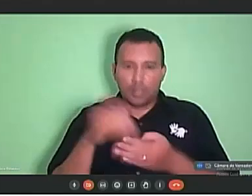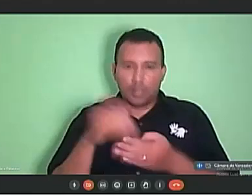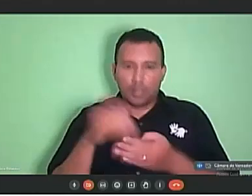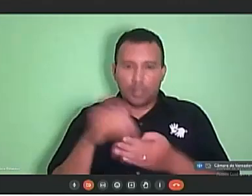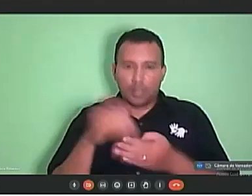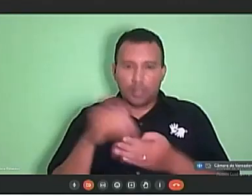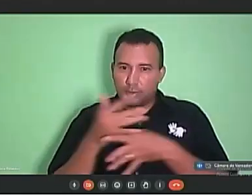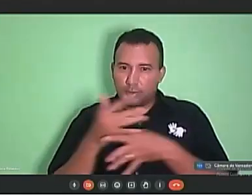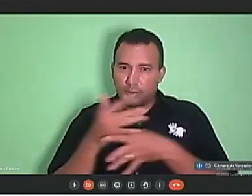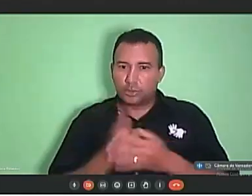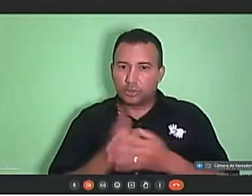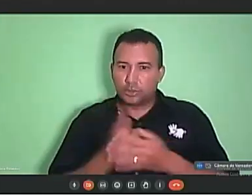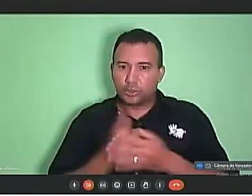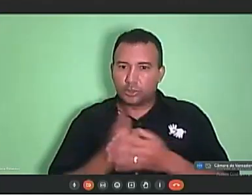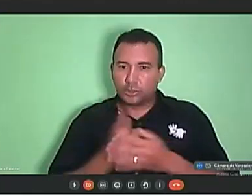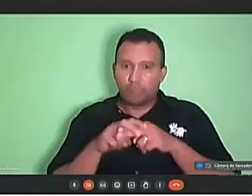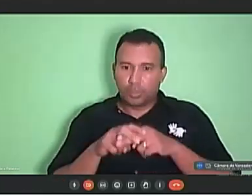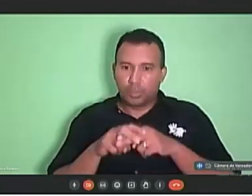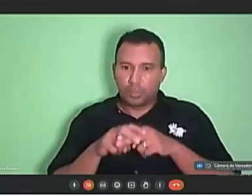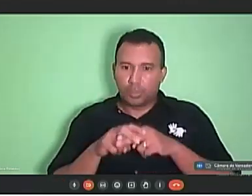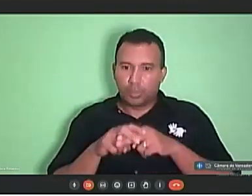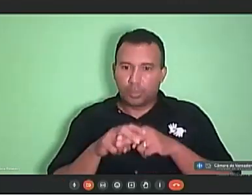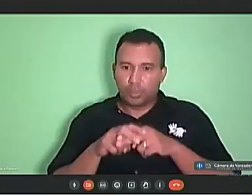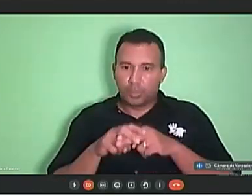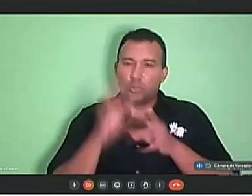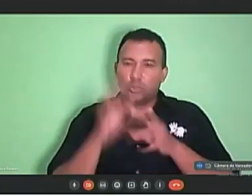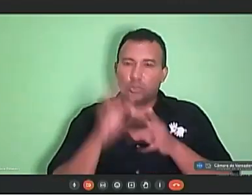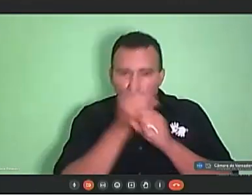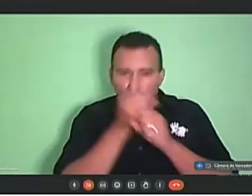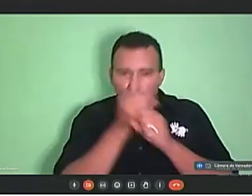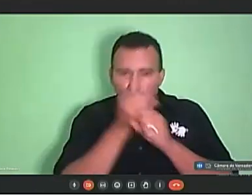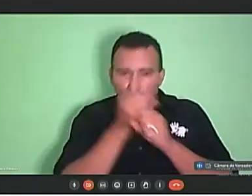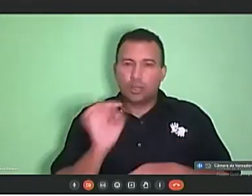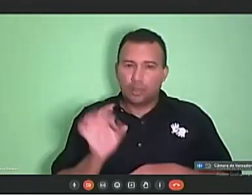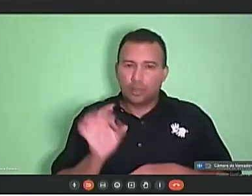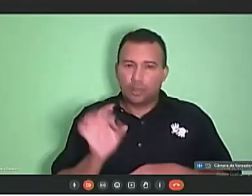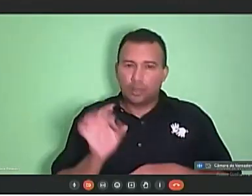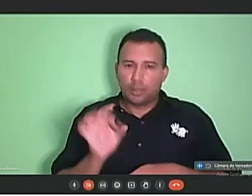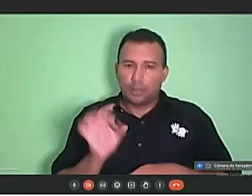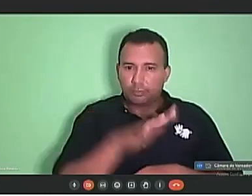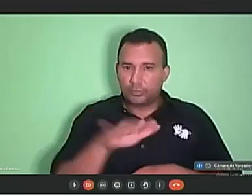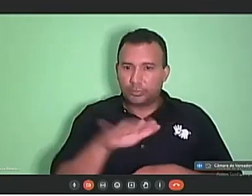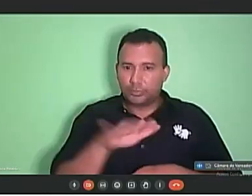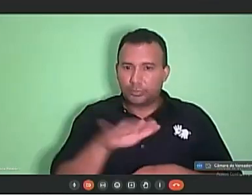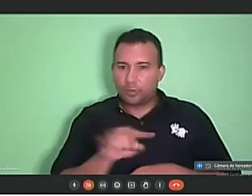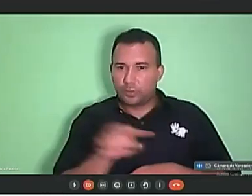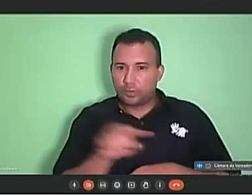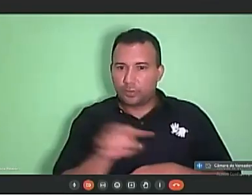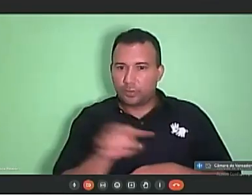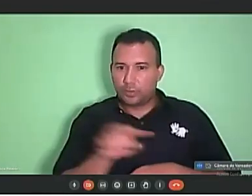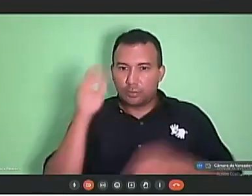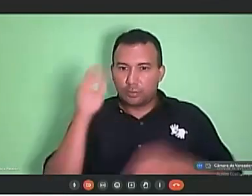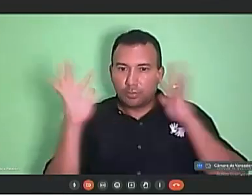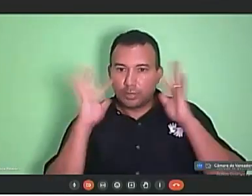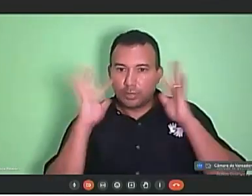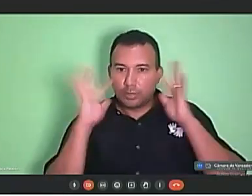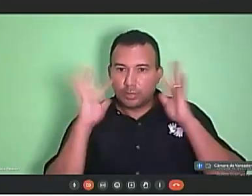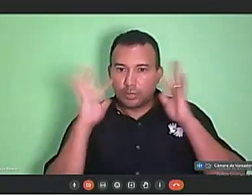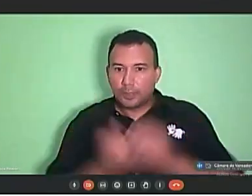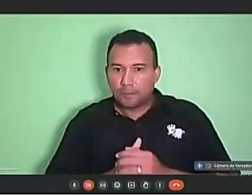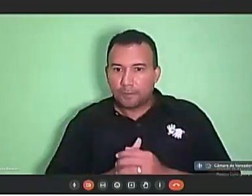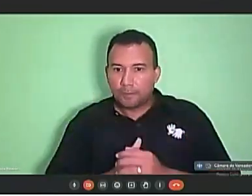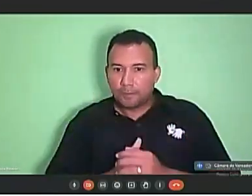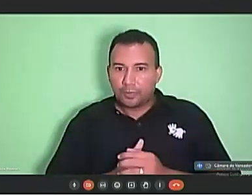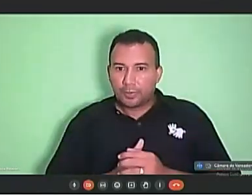equações matemáticas da hidráulica de canais em cada parte do esqueleto. Se vocês imaginarem que esse esqueleto aqui seria um pão de forma, Em